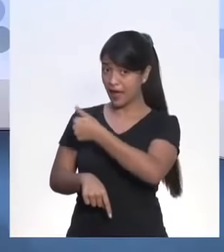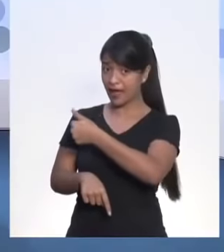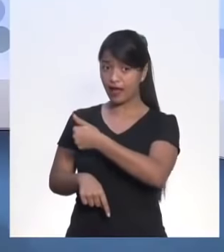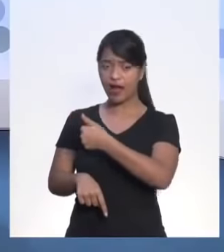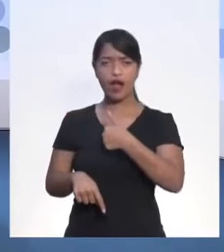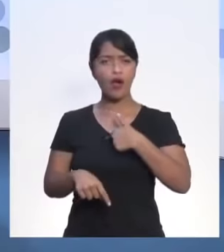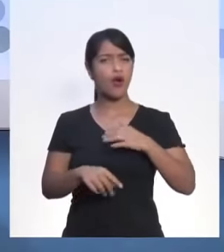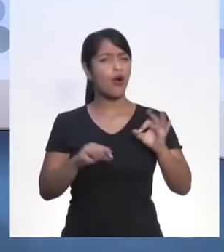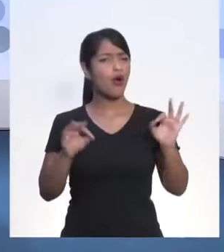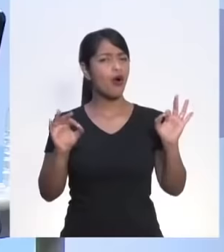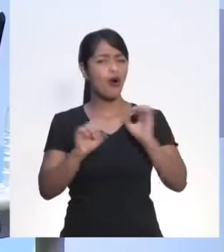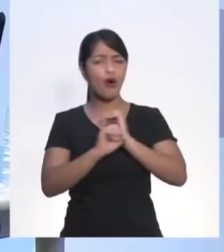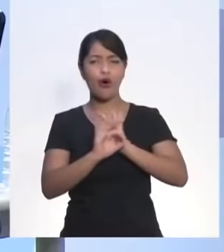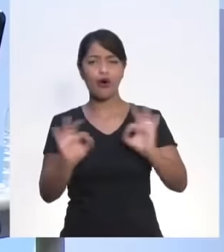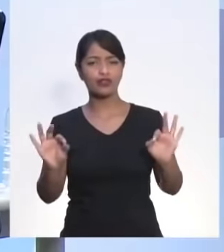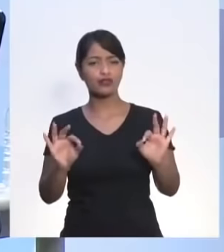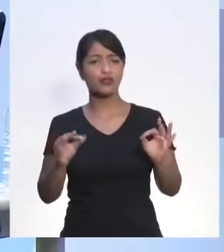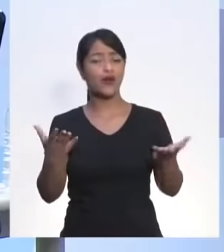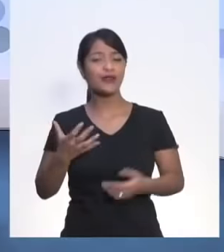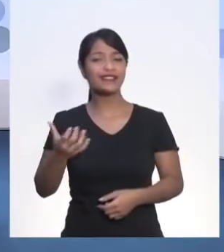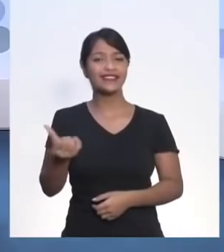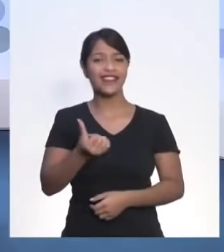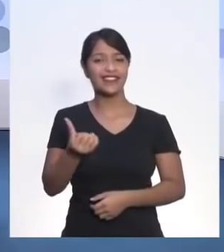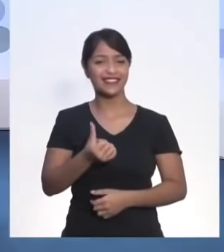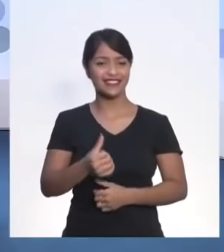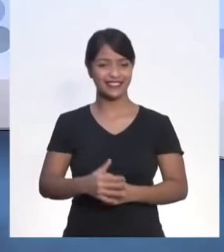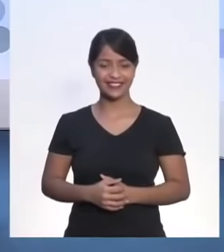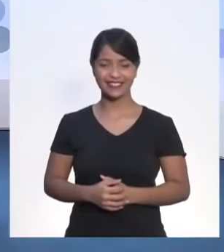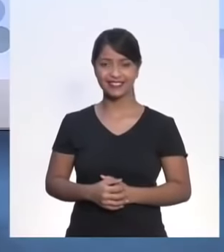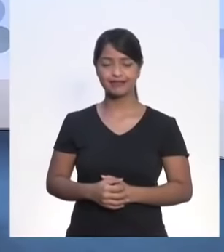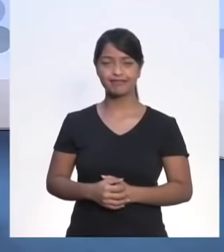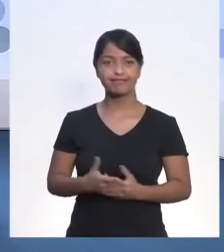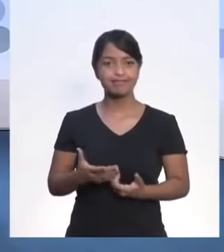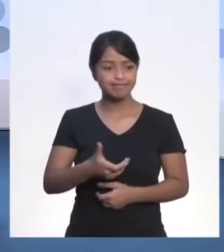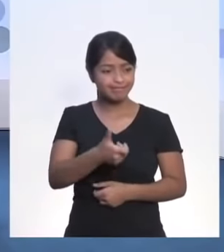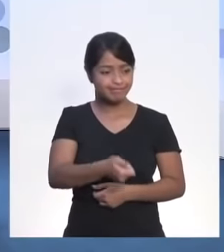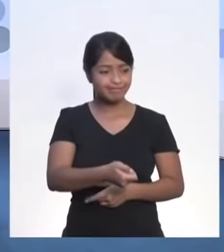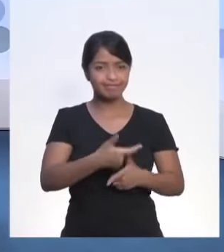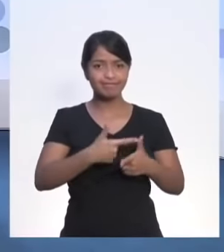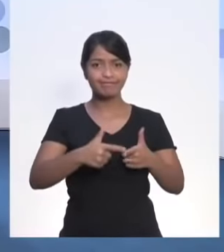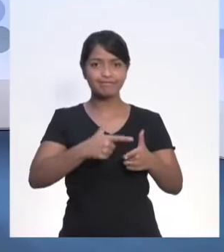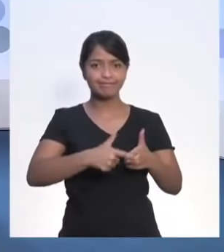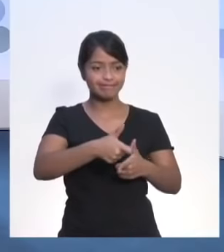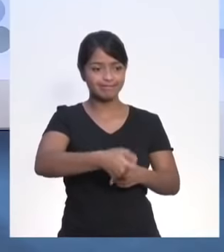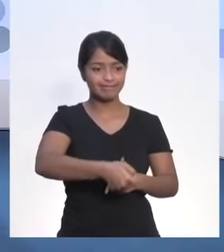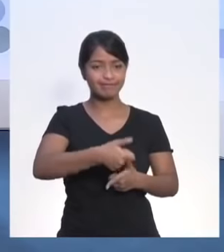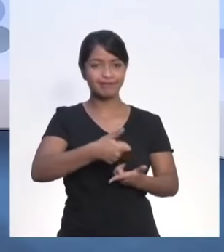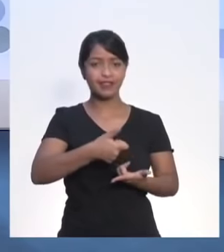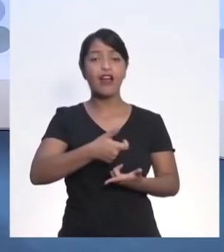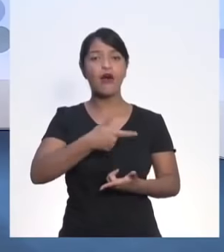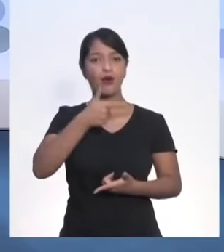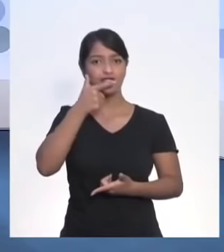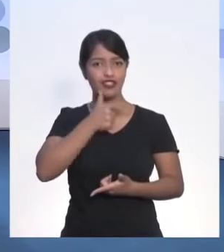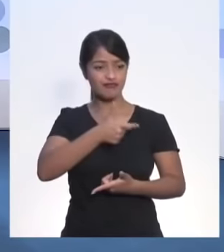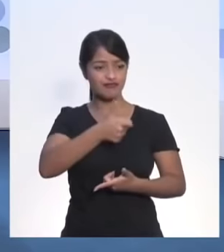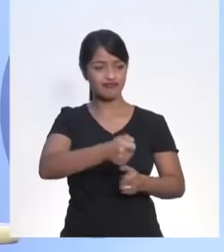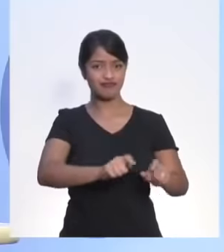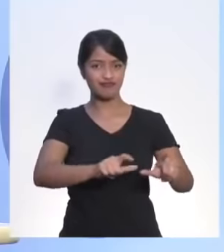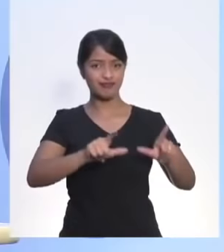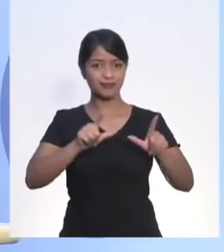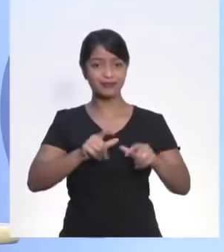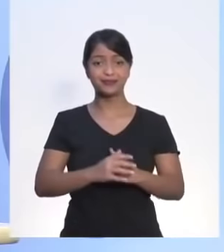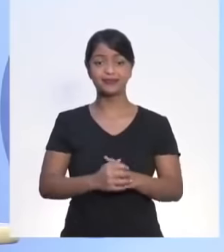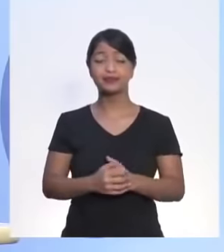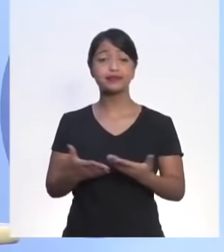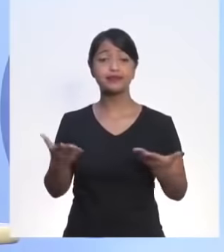ótima. Sextou, hein? Sextão! Eita, que não tá passando aqui o trem. Vamos mudar. Bora Aê, foi. lá! Vamos ler o